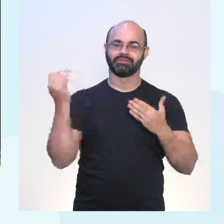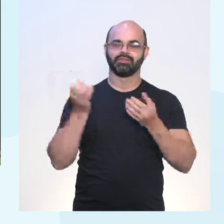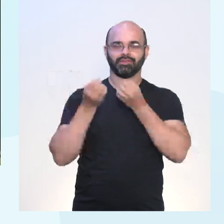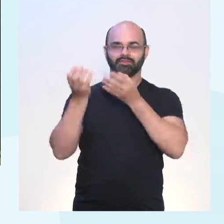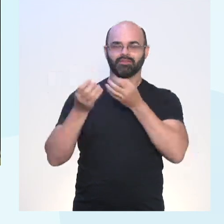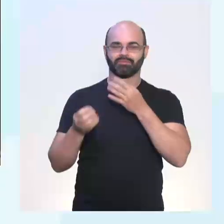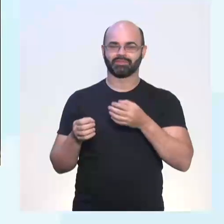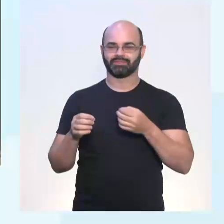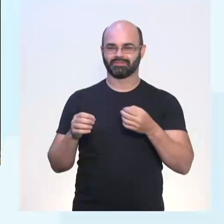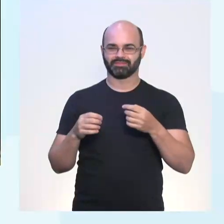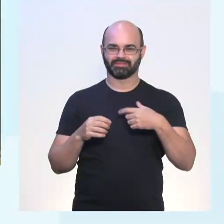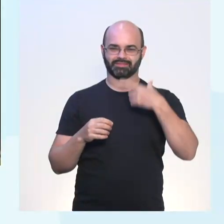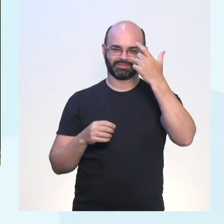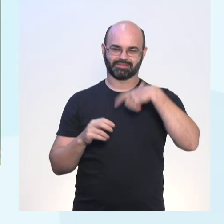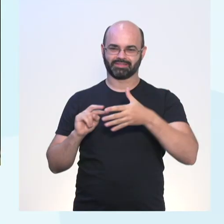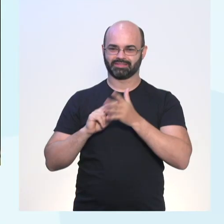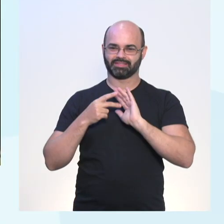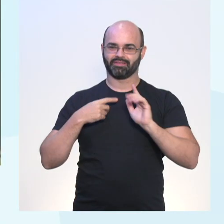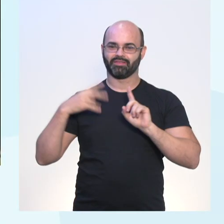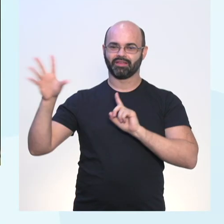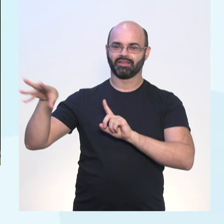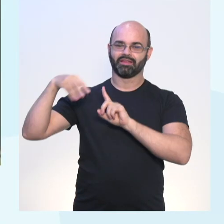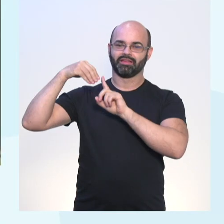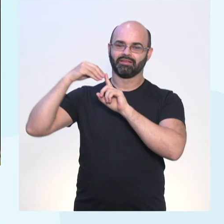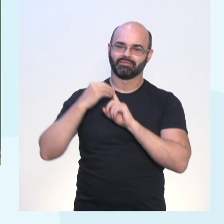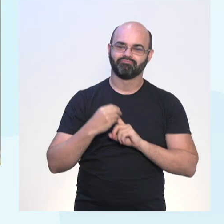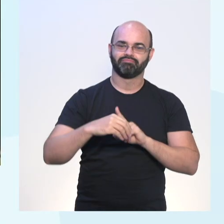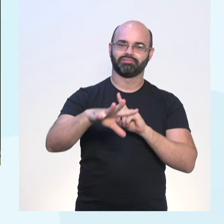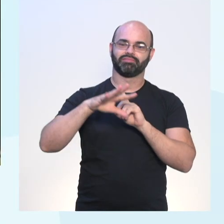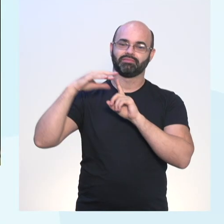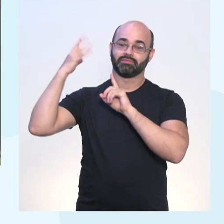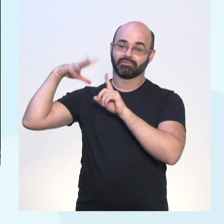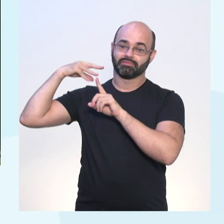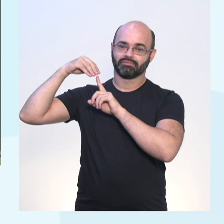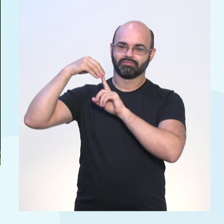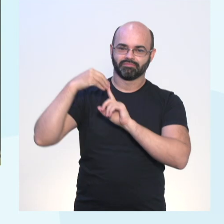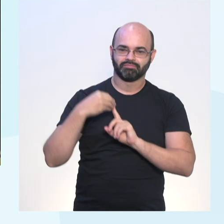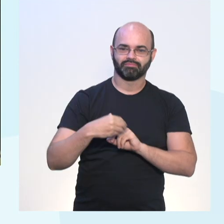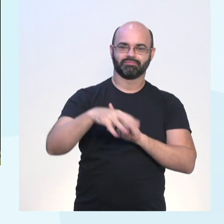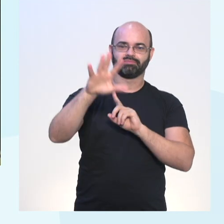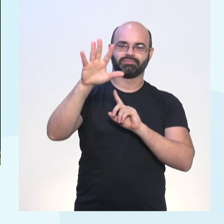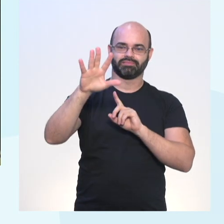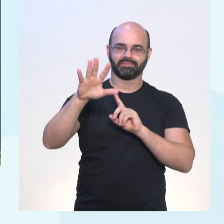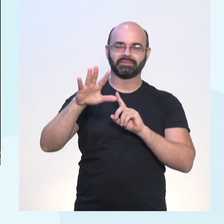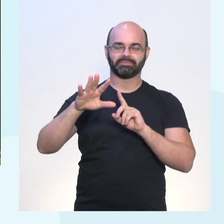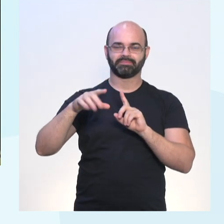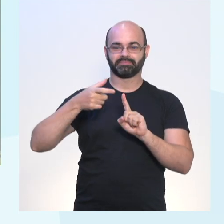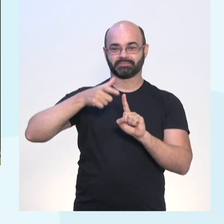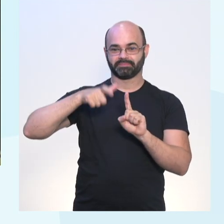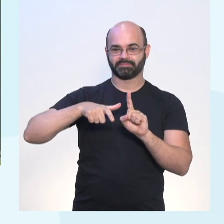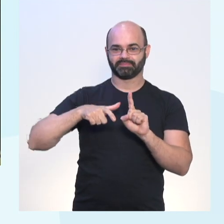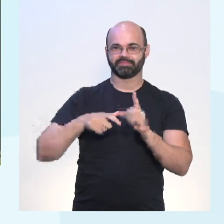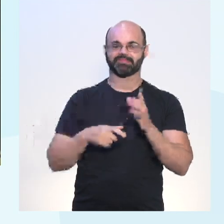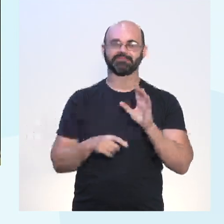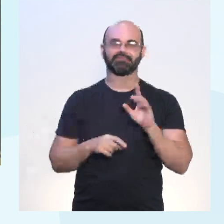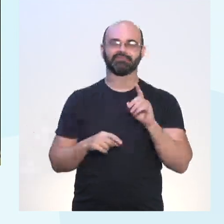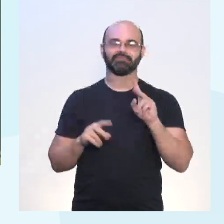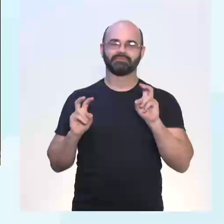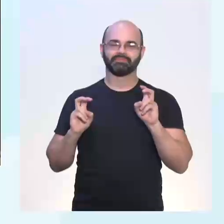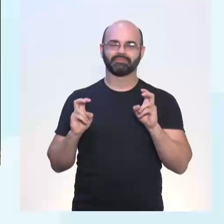de mensageiro sideral, né, quando a humanidade começa não, mas, de certa